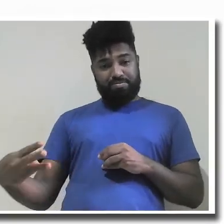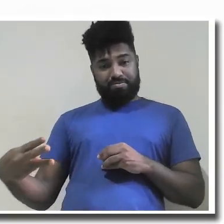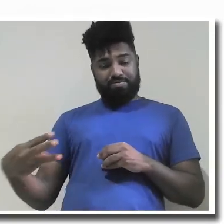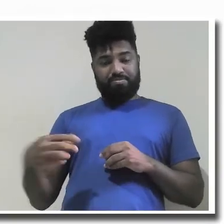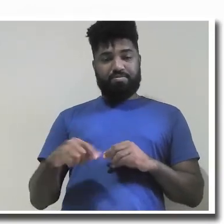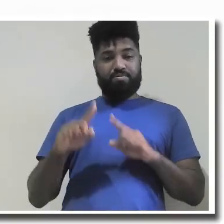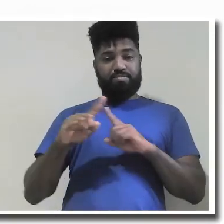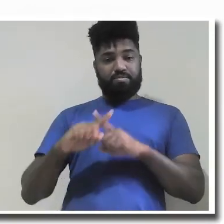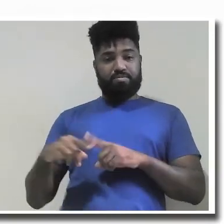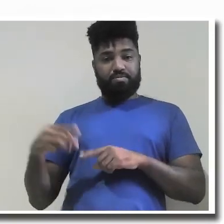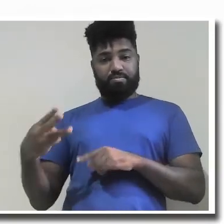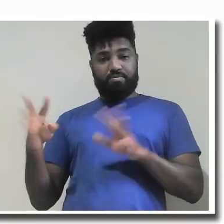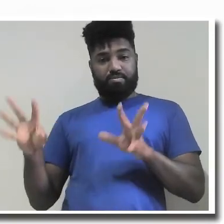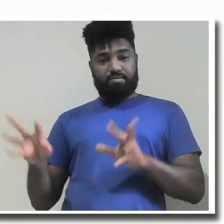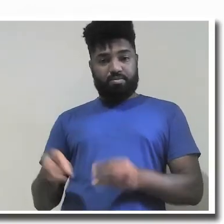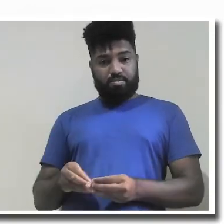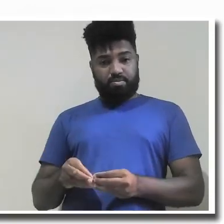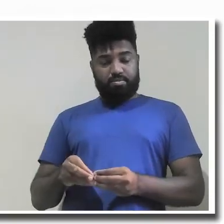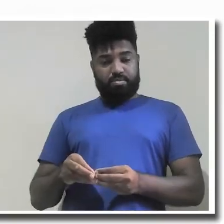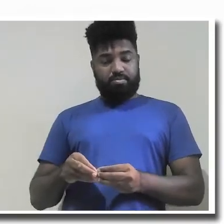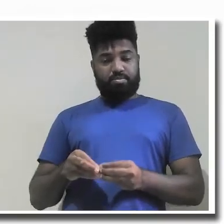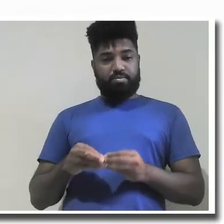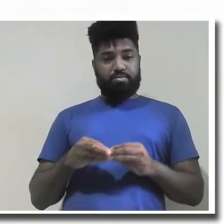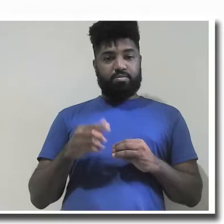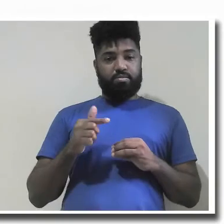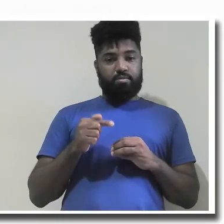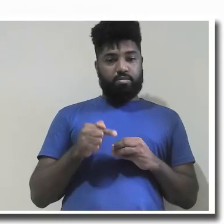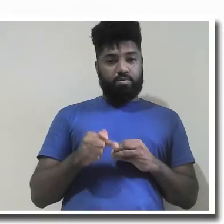243, vezes 3,